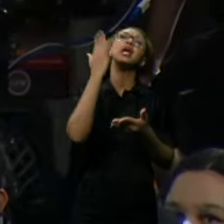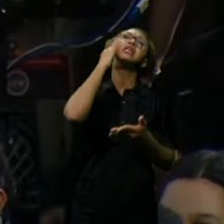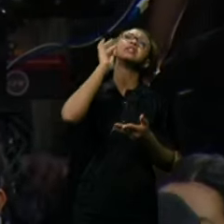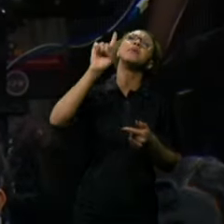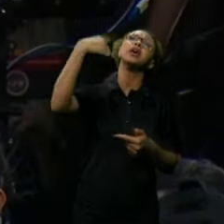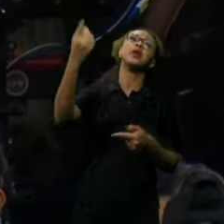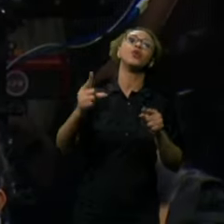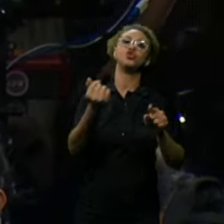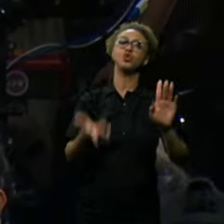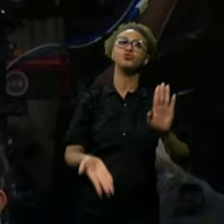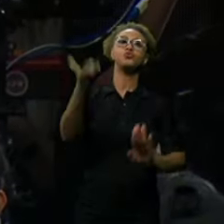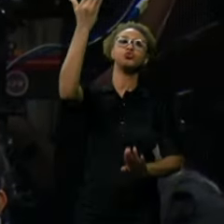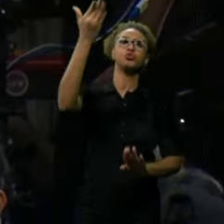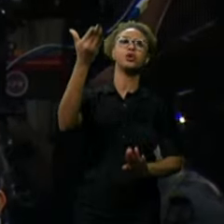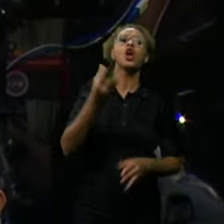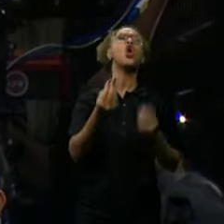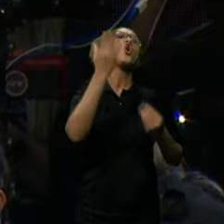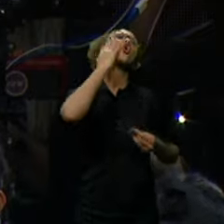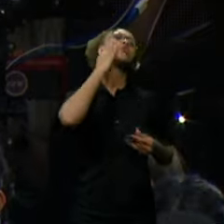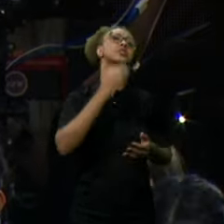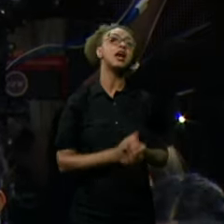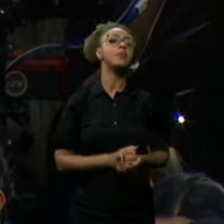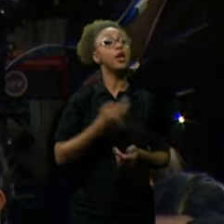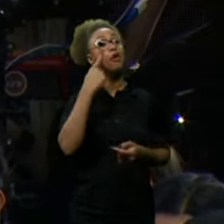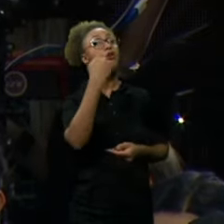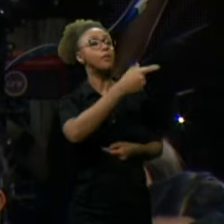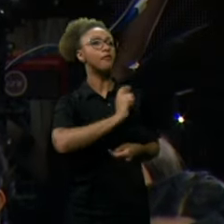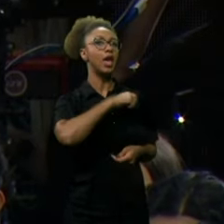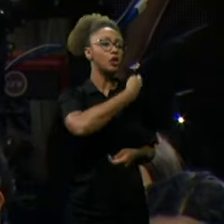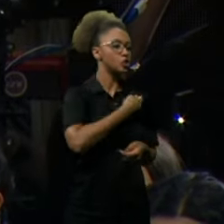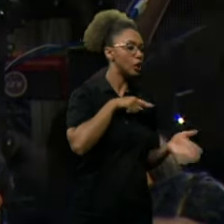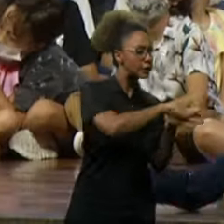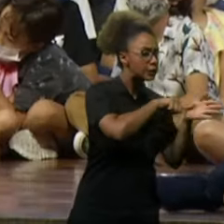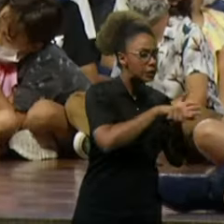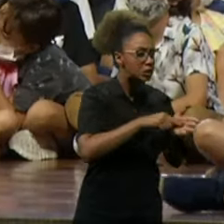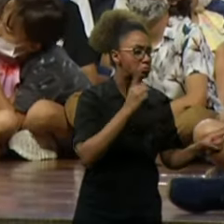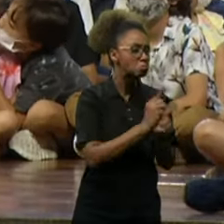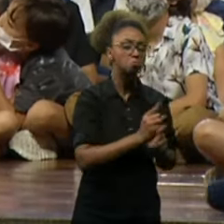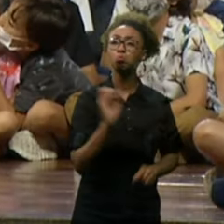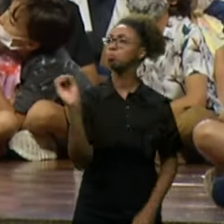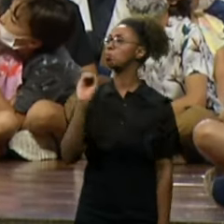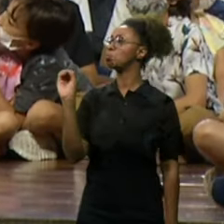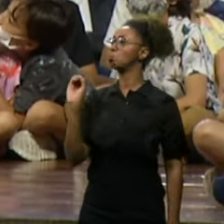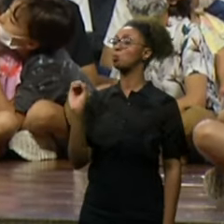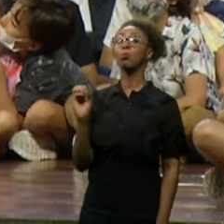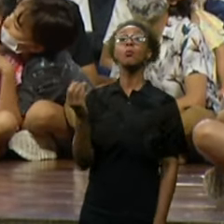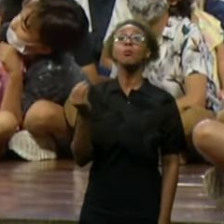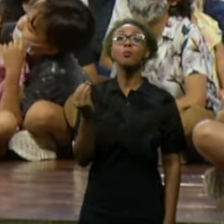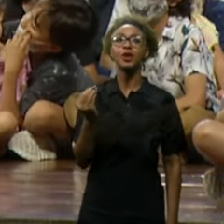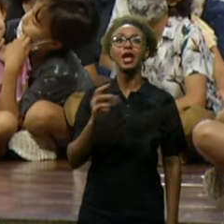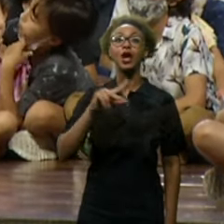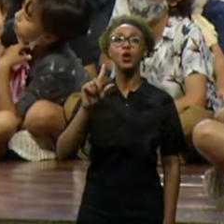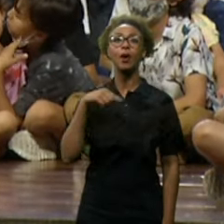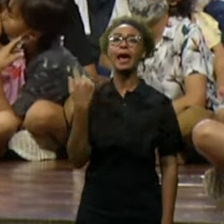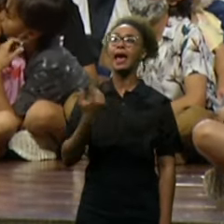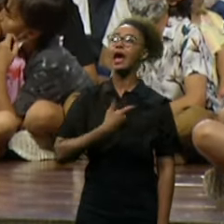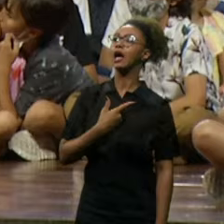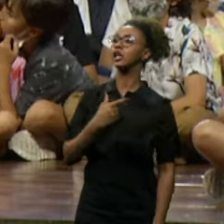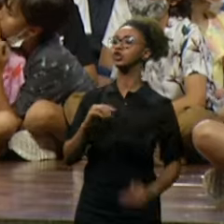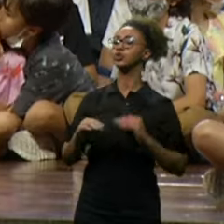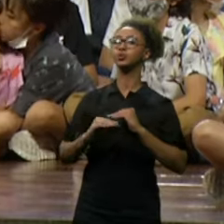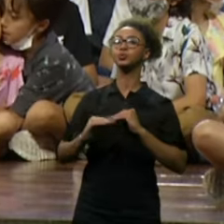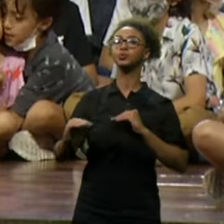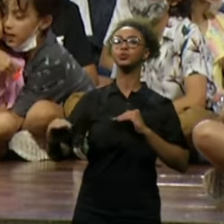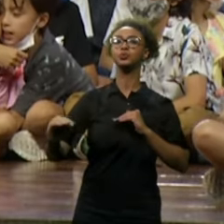porque essa vida aqui quem tá manda auditoria vir aí vai lá na tua empresa vai ver tudo não vai dizer nada porque porque não é gente aqui na